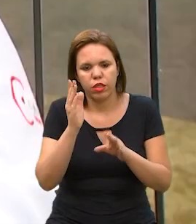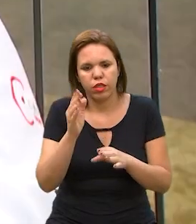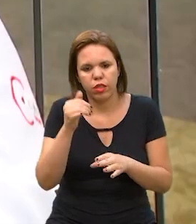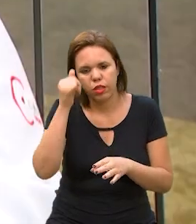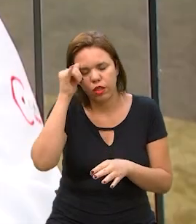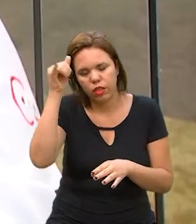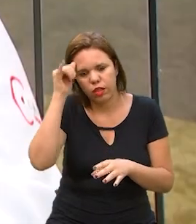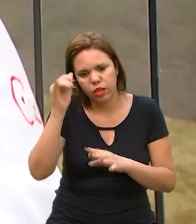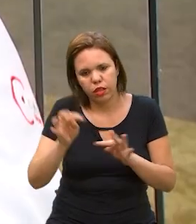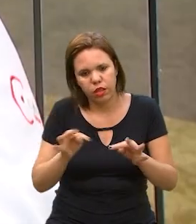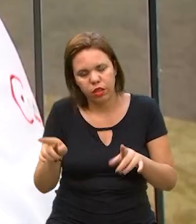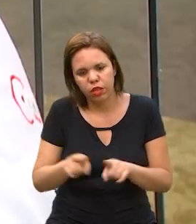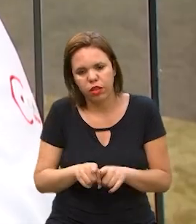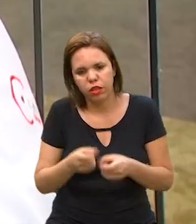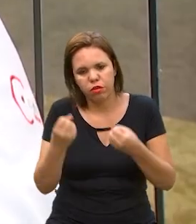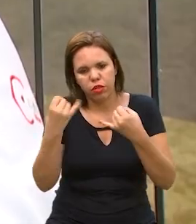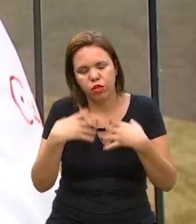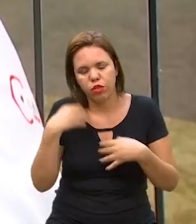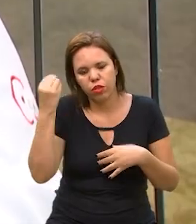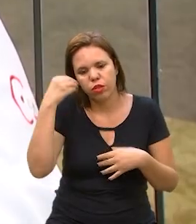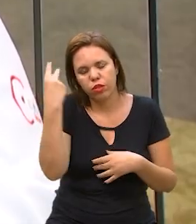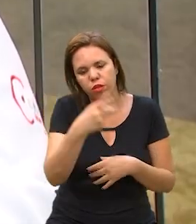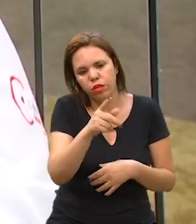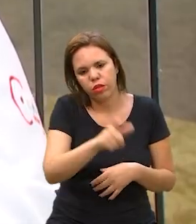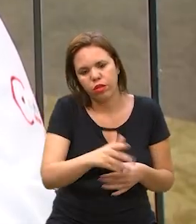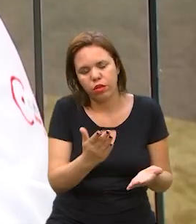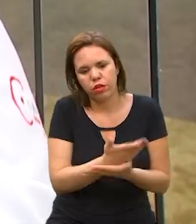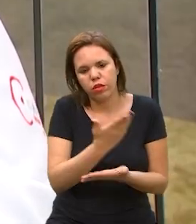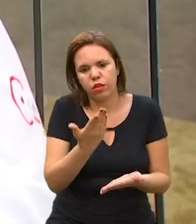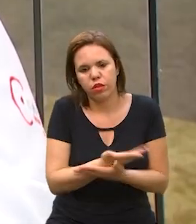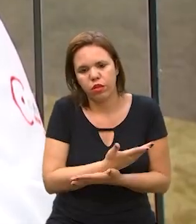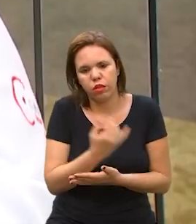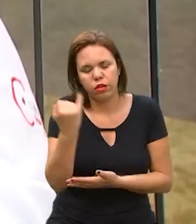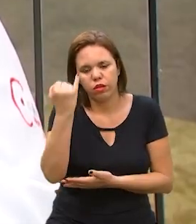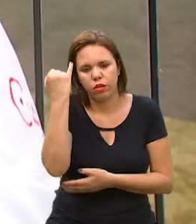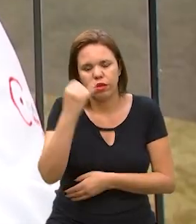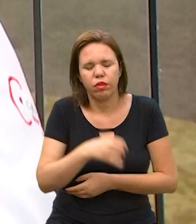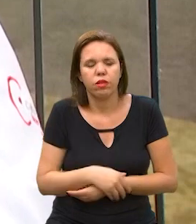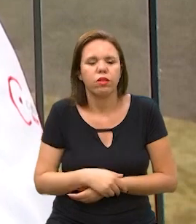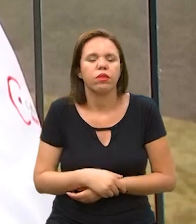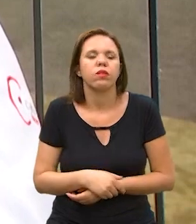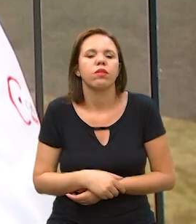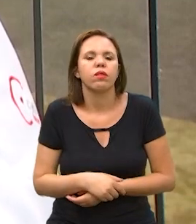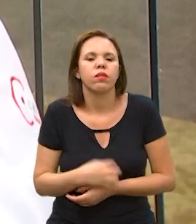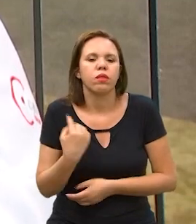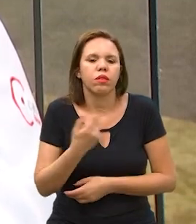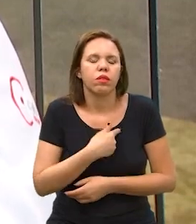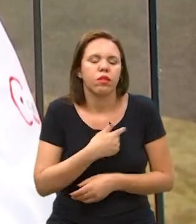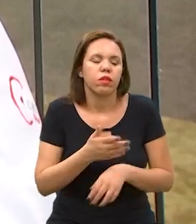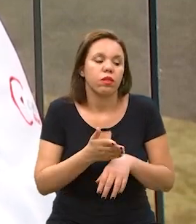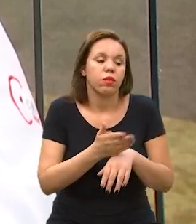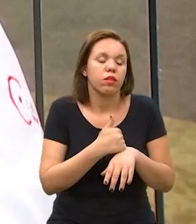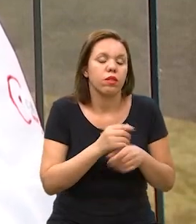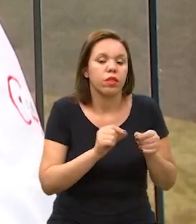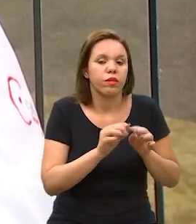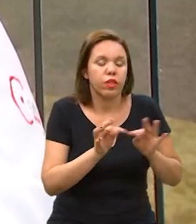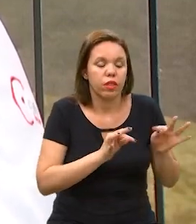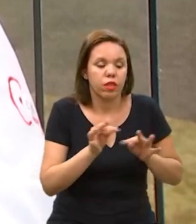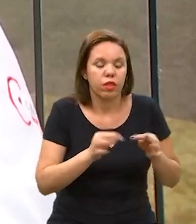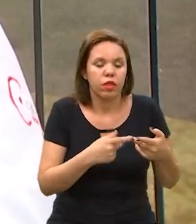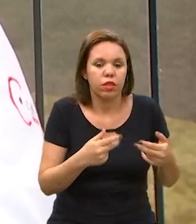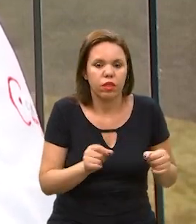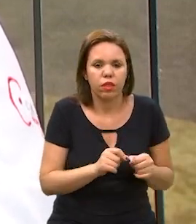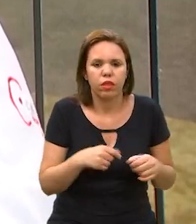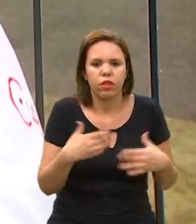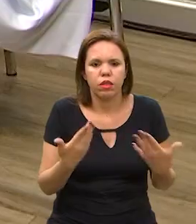preventivos. E aí ele conta, inclusive, a experiência dele em livro e da importância da gente precocemente fazer